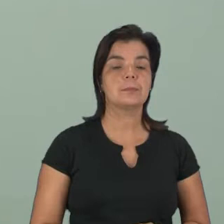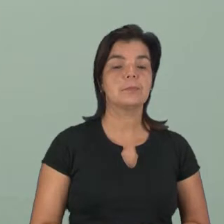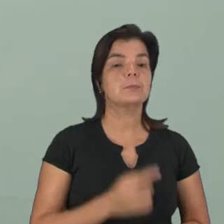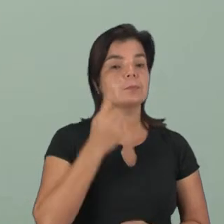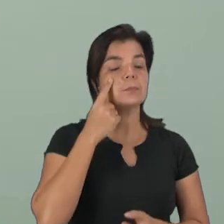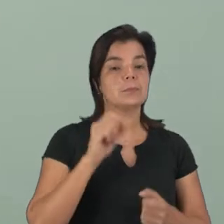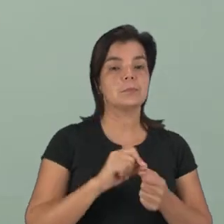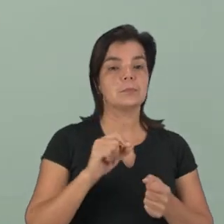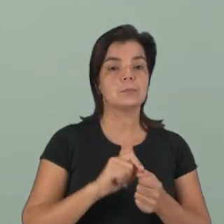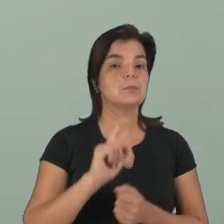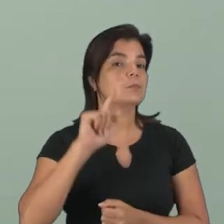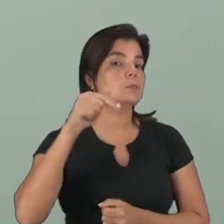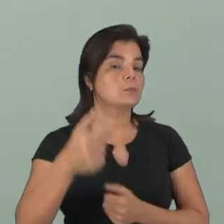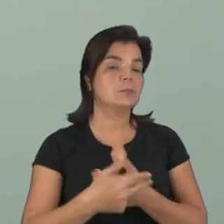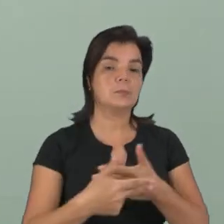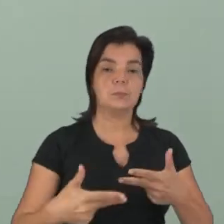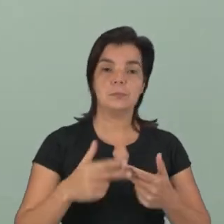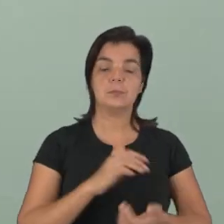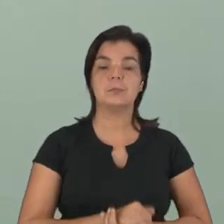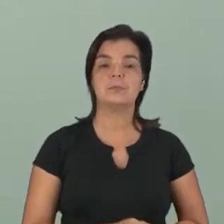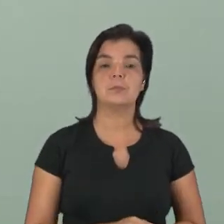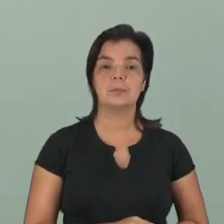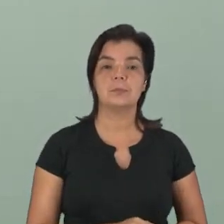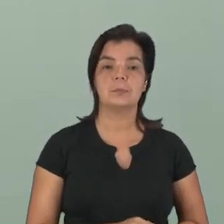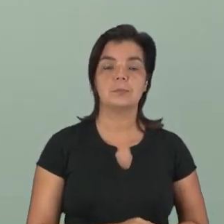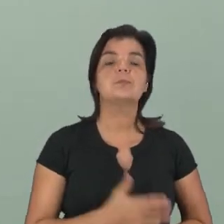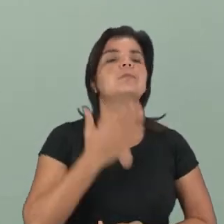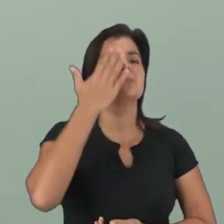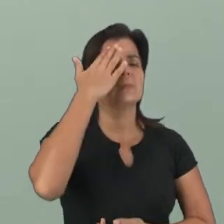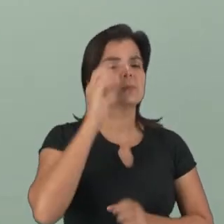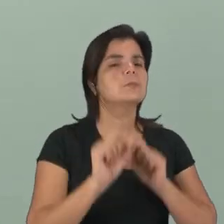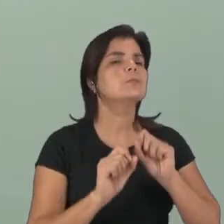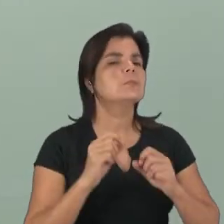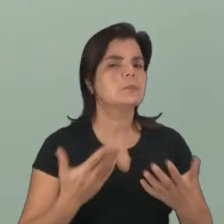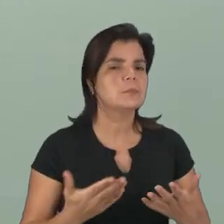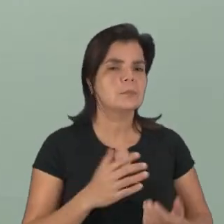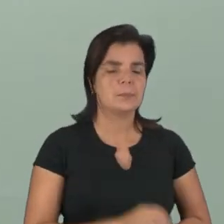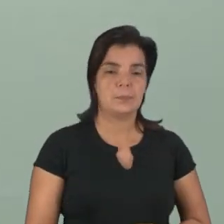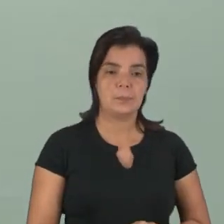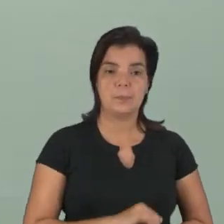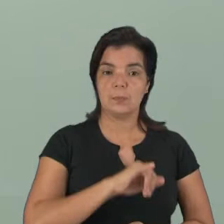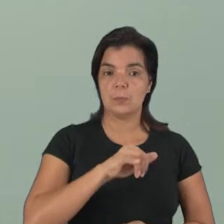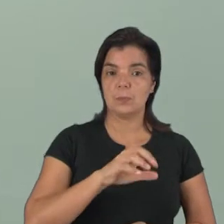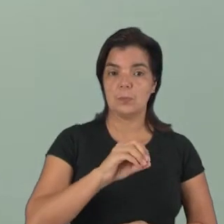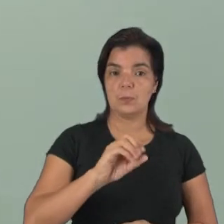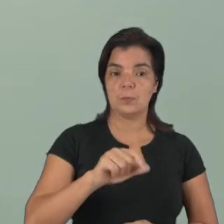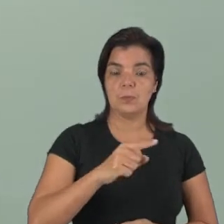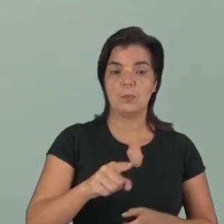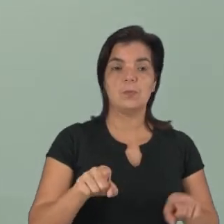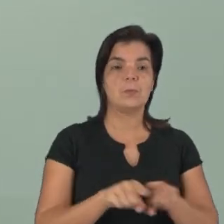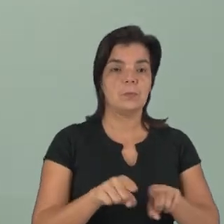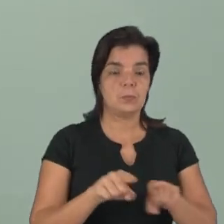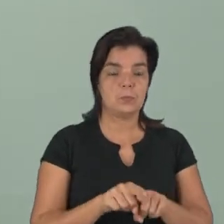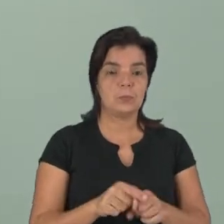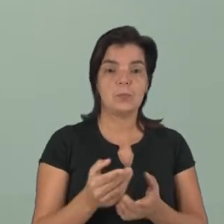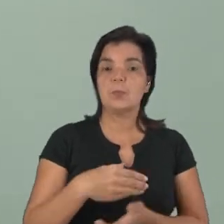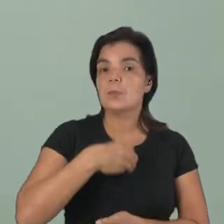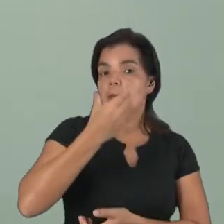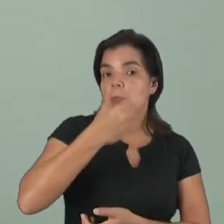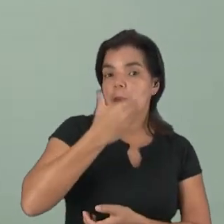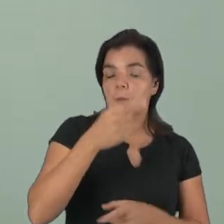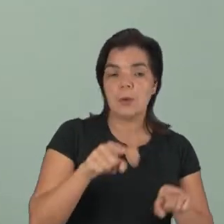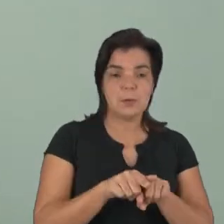ele foi fazer uma outra atividade e sabe o que João fez João foi colher